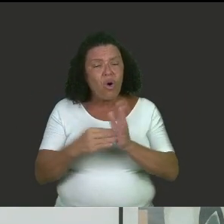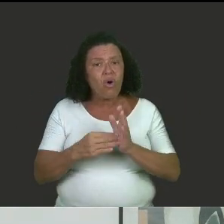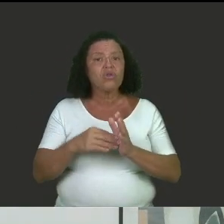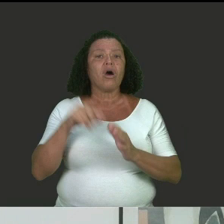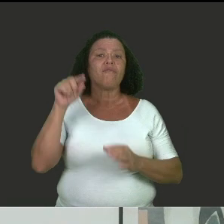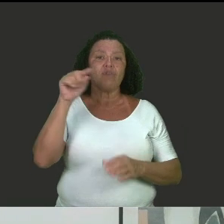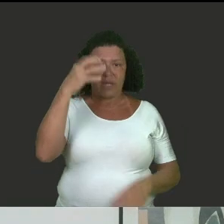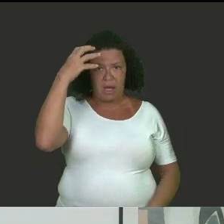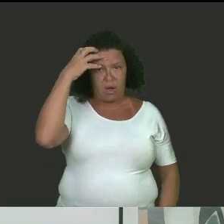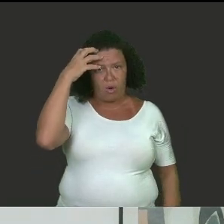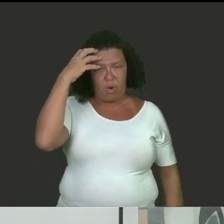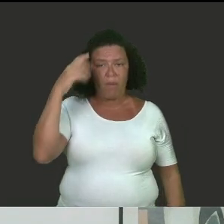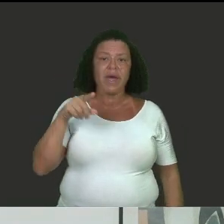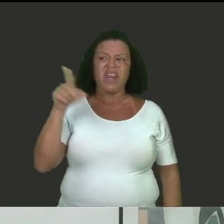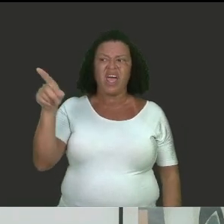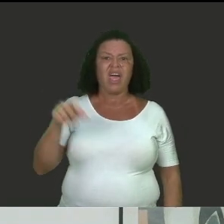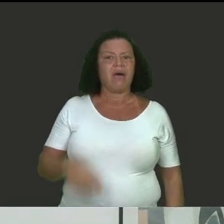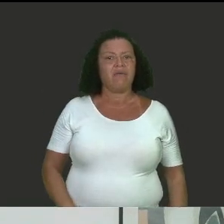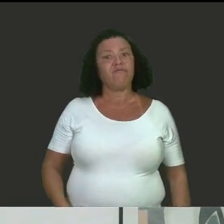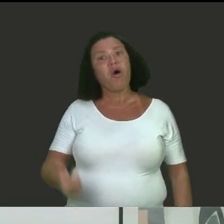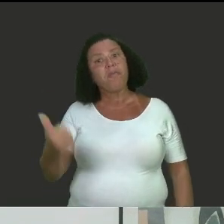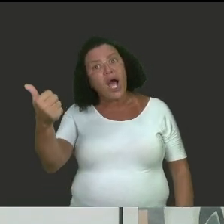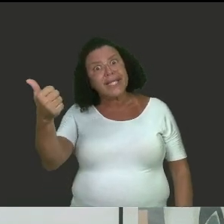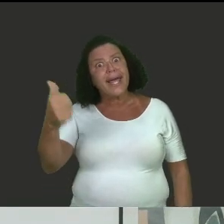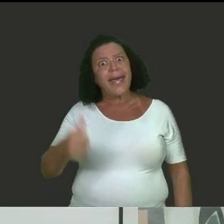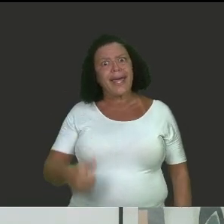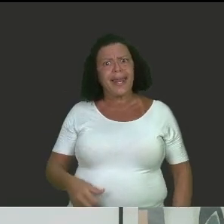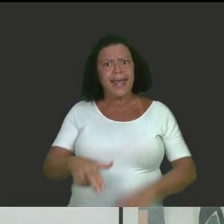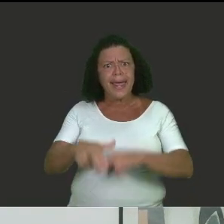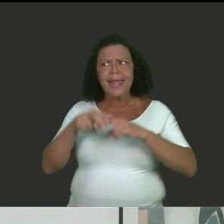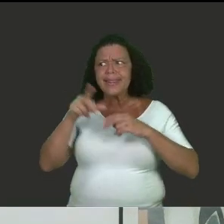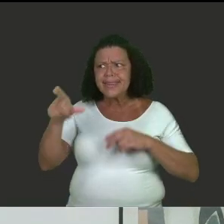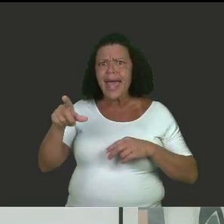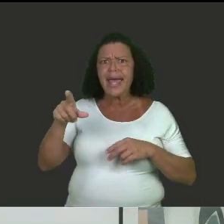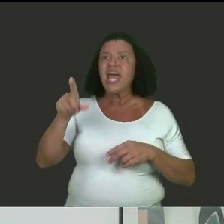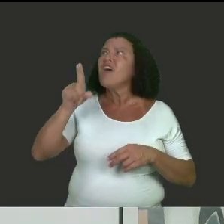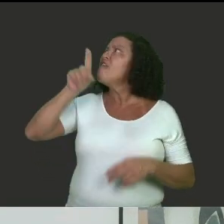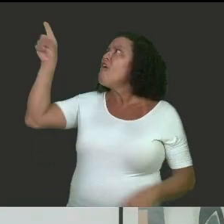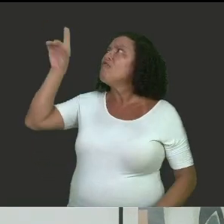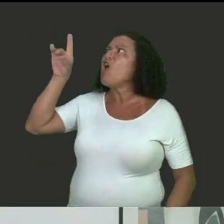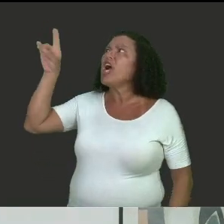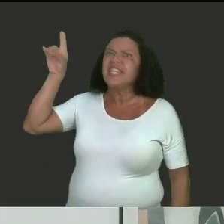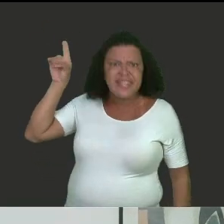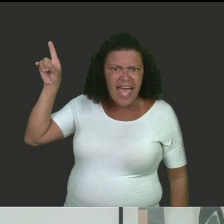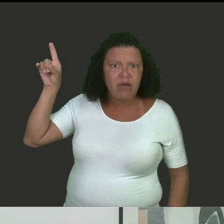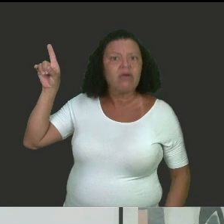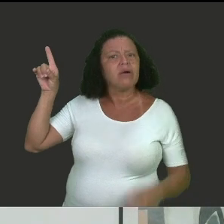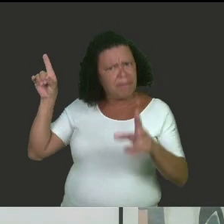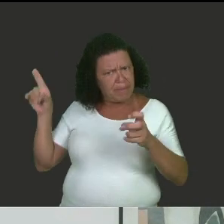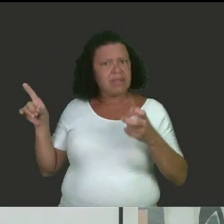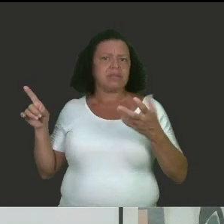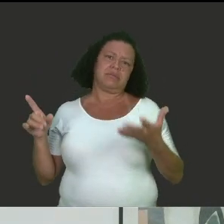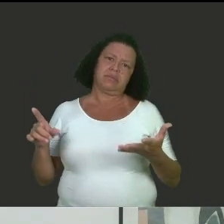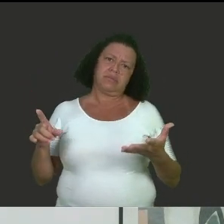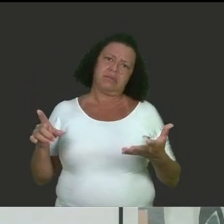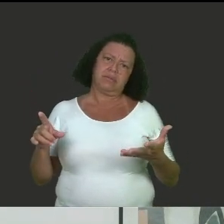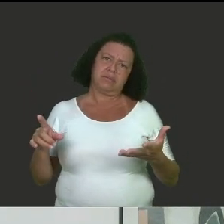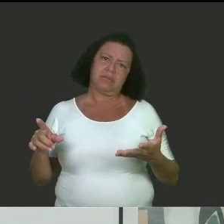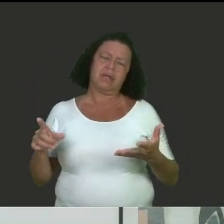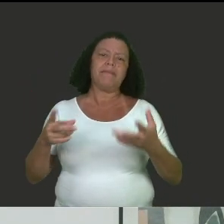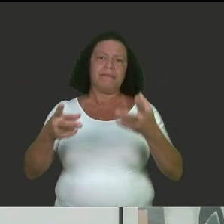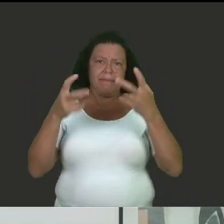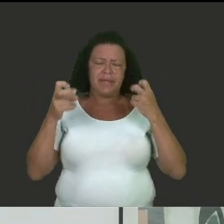culpa em alguém, inclusive coloca a culpa em Deus. Já perceberam que geralmente a gente acaba